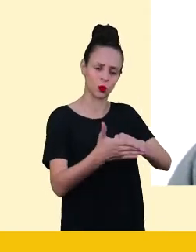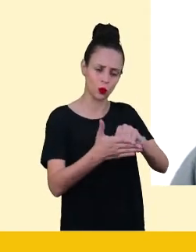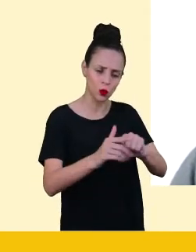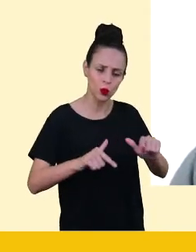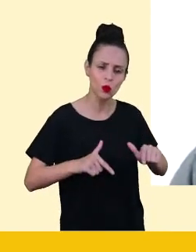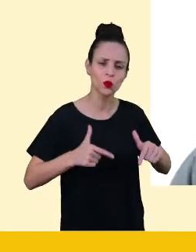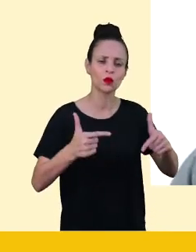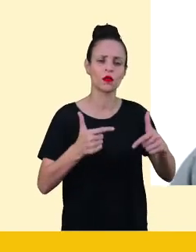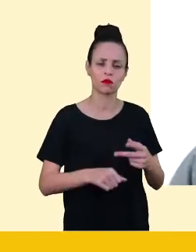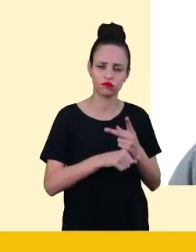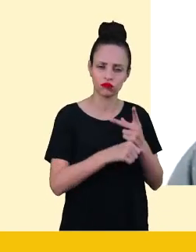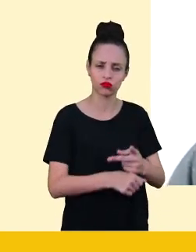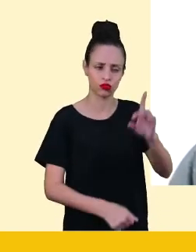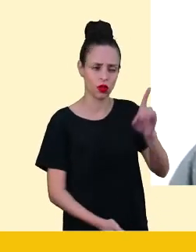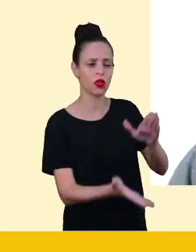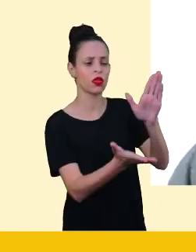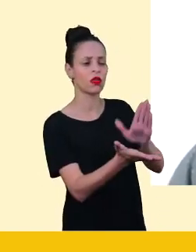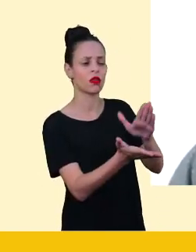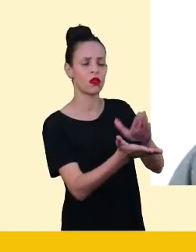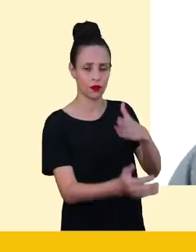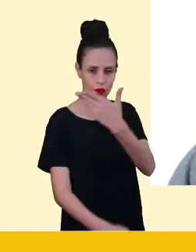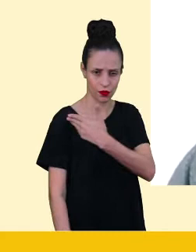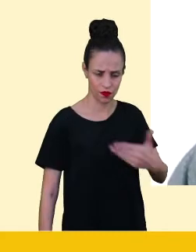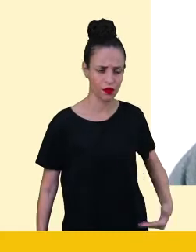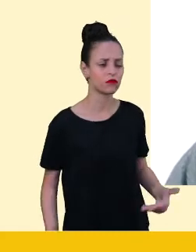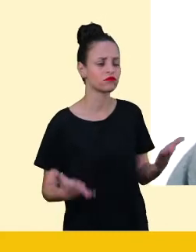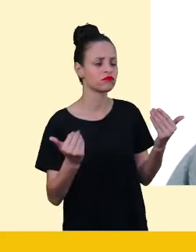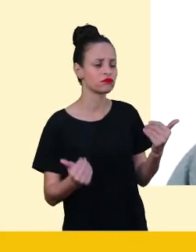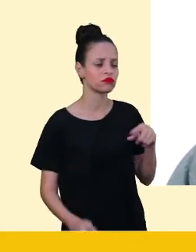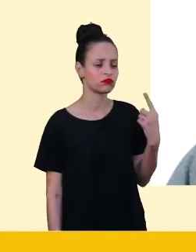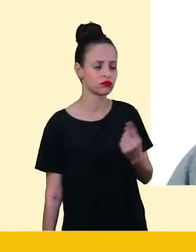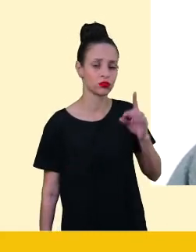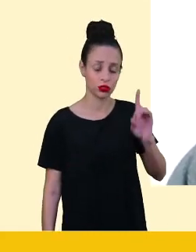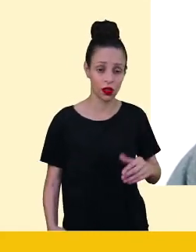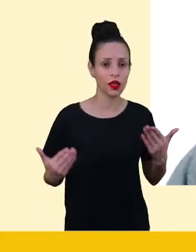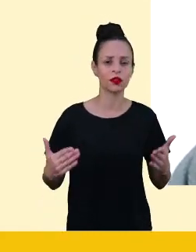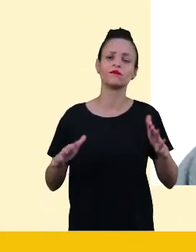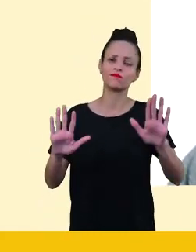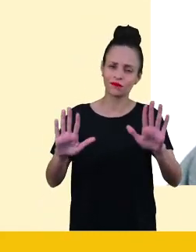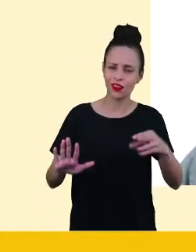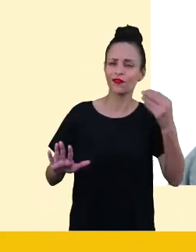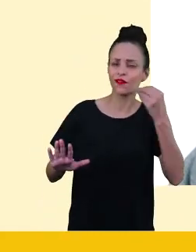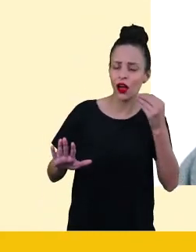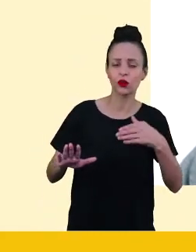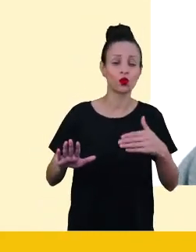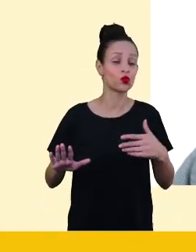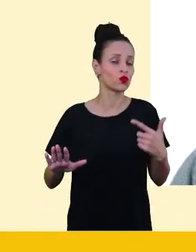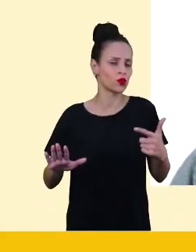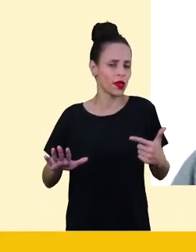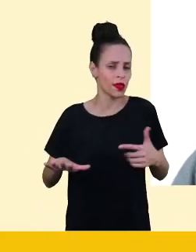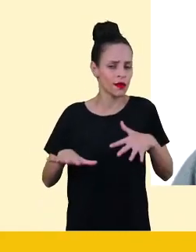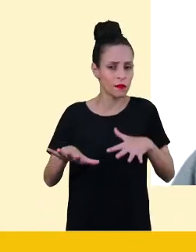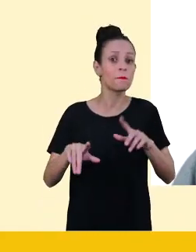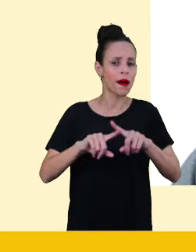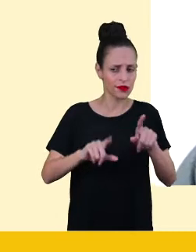Cobram o governo, ainda que muito fraco, assim, não tem muita força, mas tem se mobilizado,